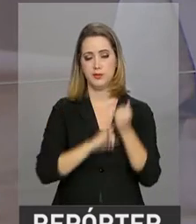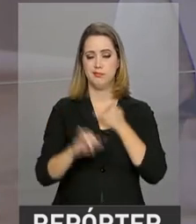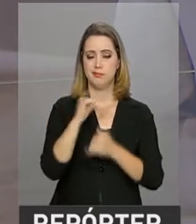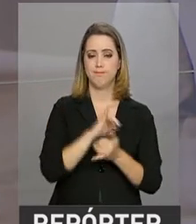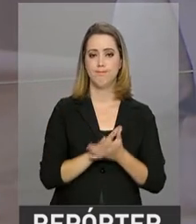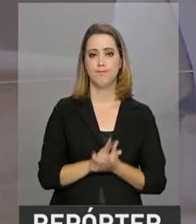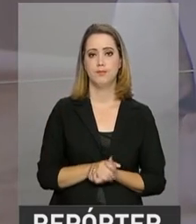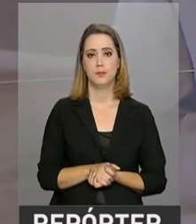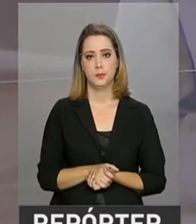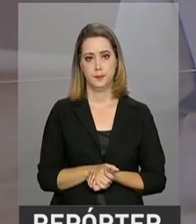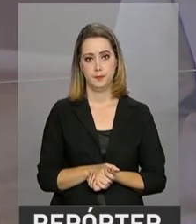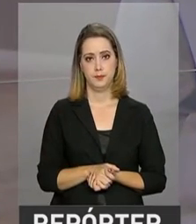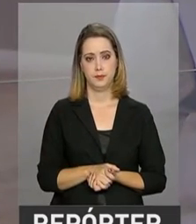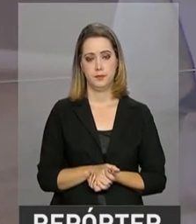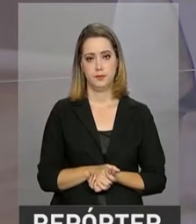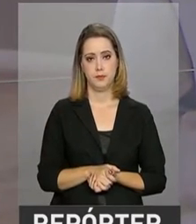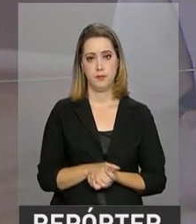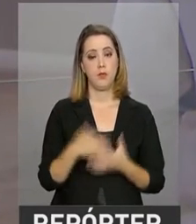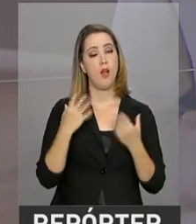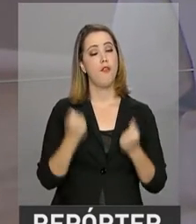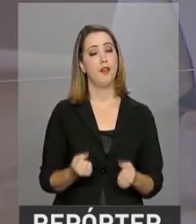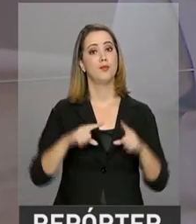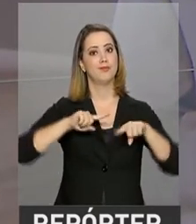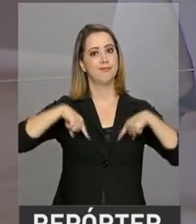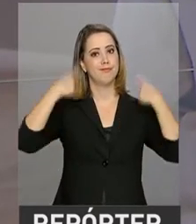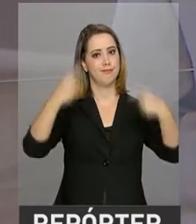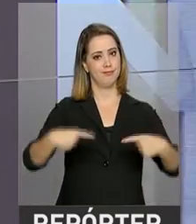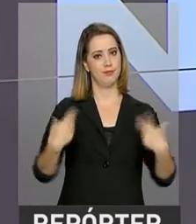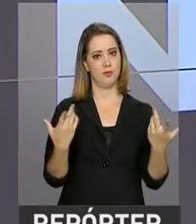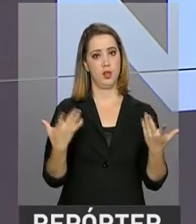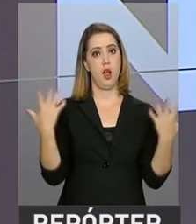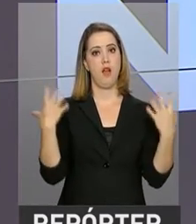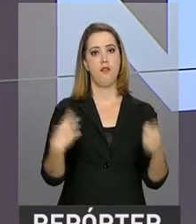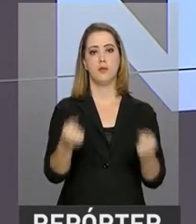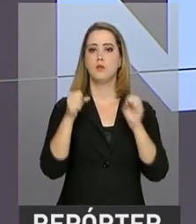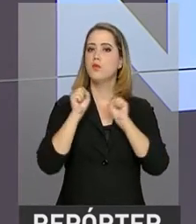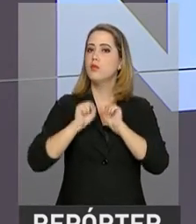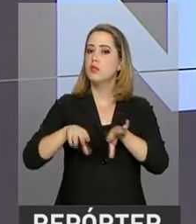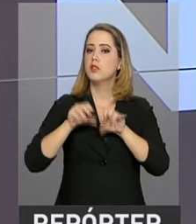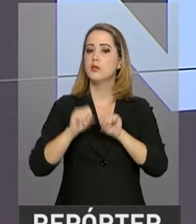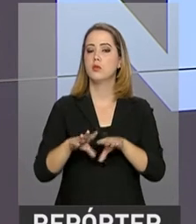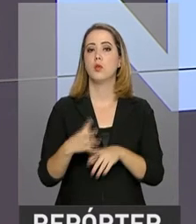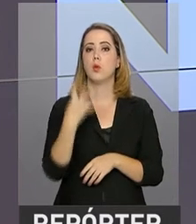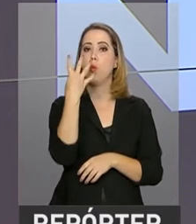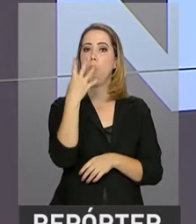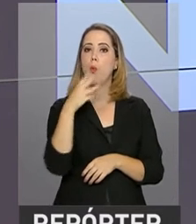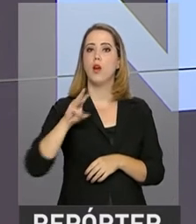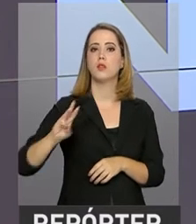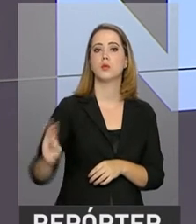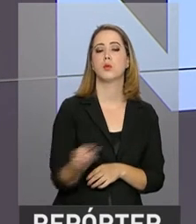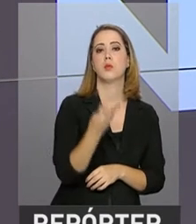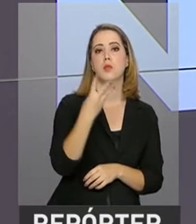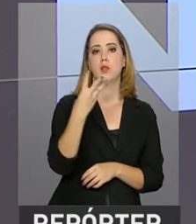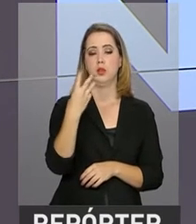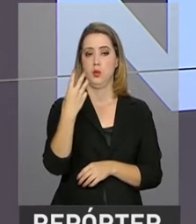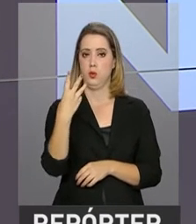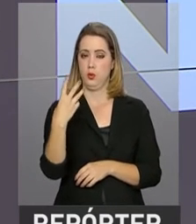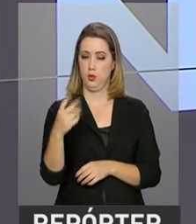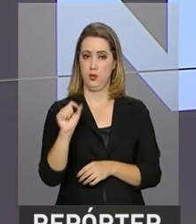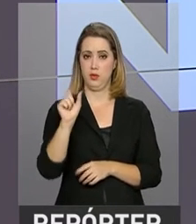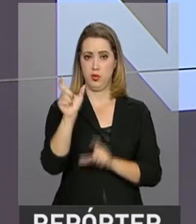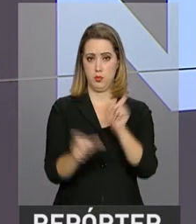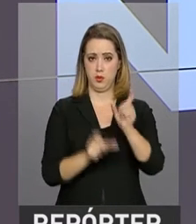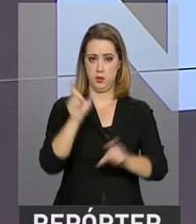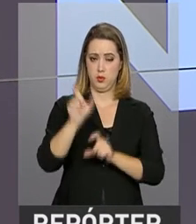pelas informações. Vamos mudar de assunto. Agora é sobre educação. 4 milhões e 300 mil candidatos